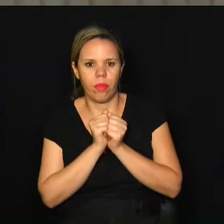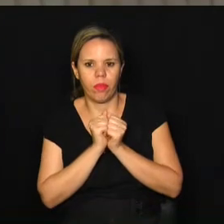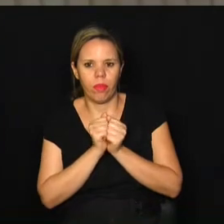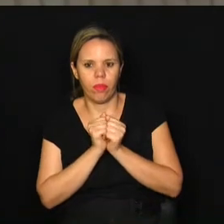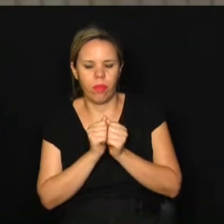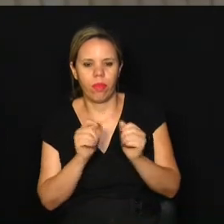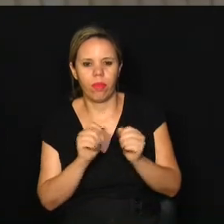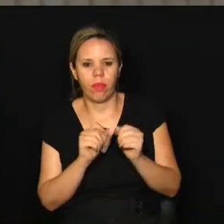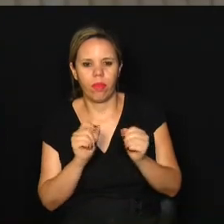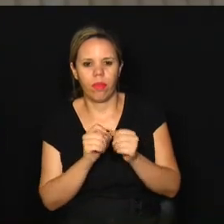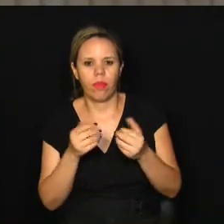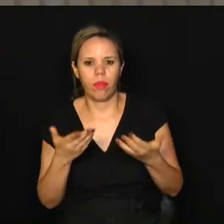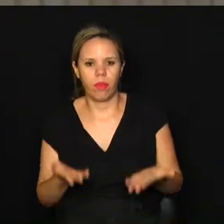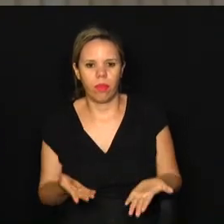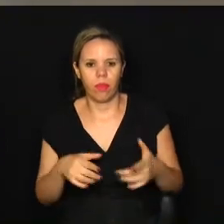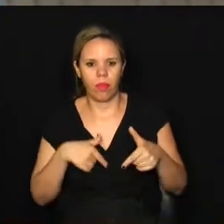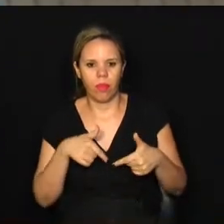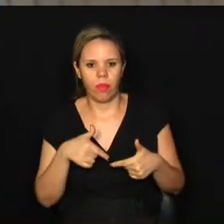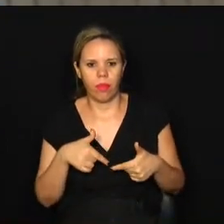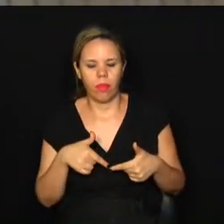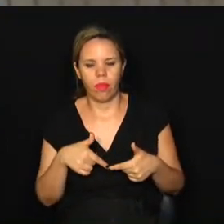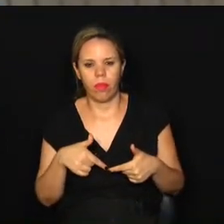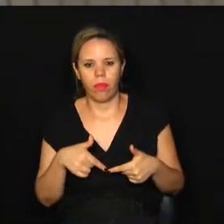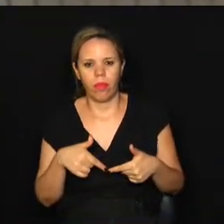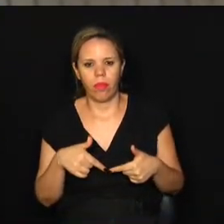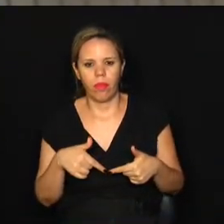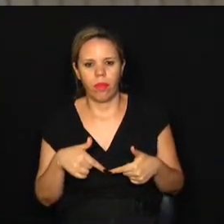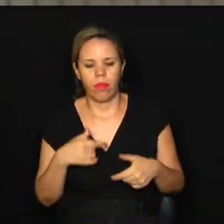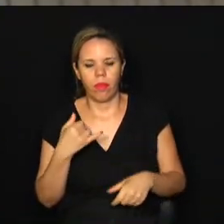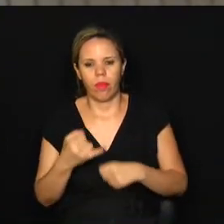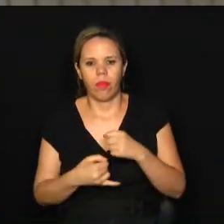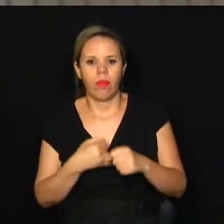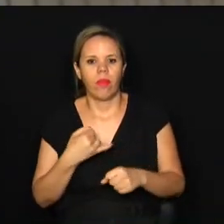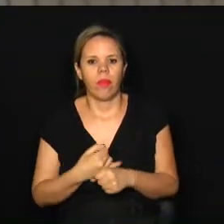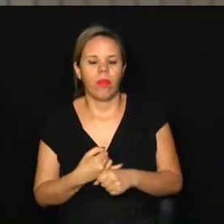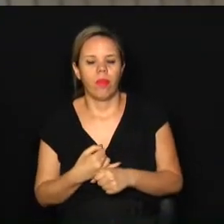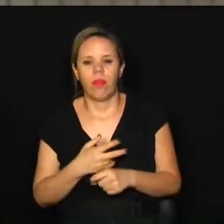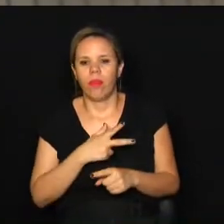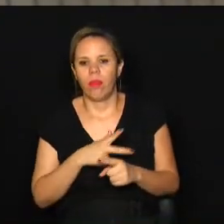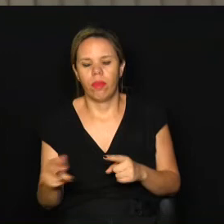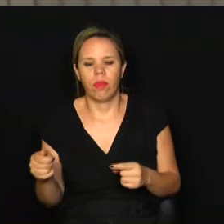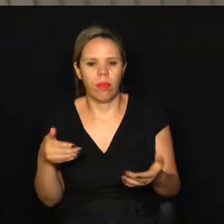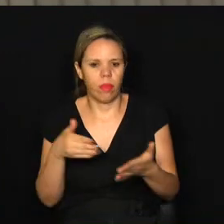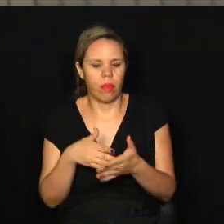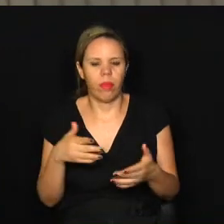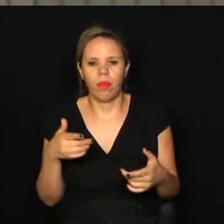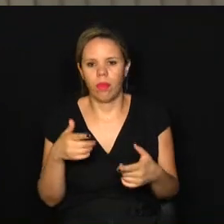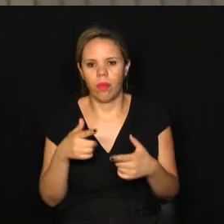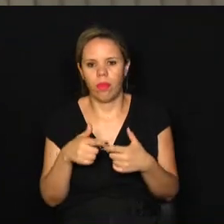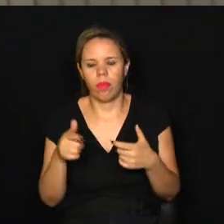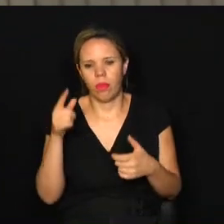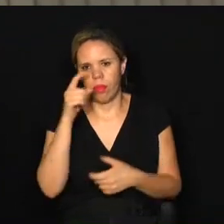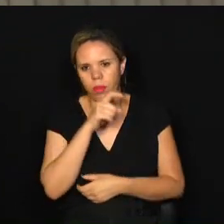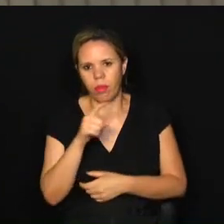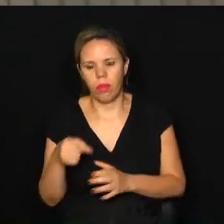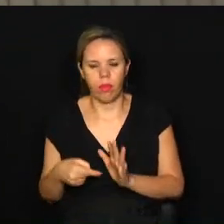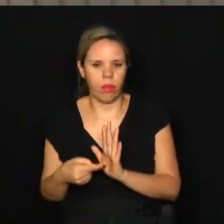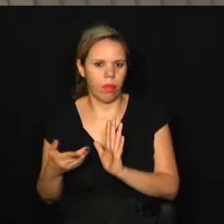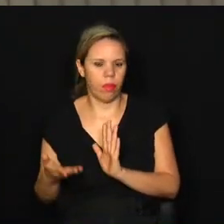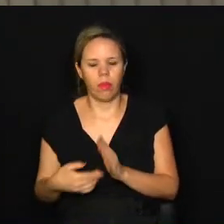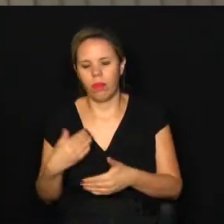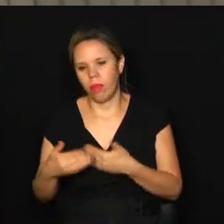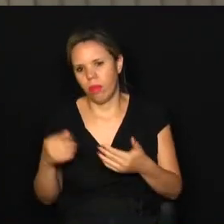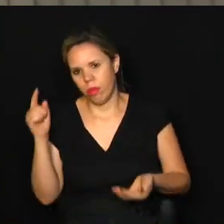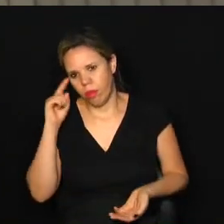fazemos aqui todo o trabalho e agora de forma remotamente, superando as dificuldades que se apresentam no dia a